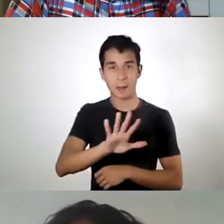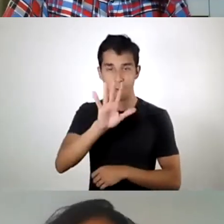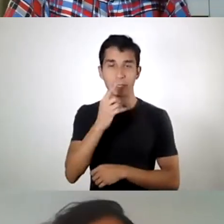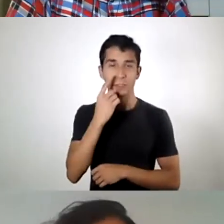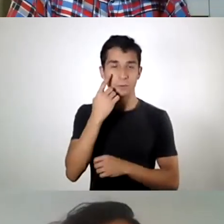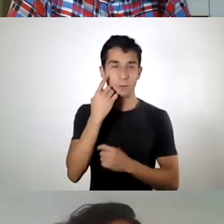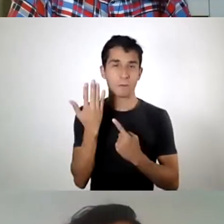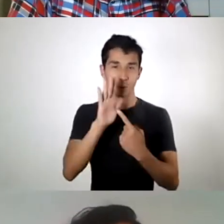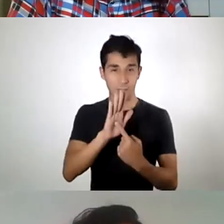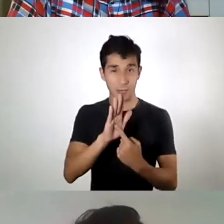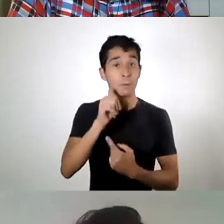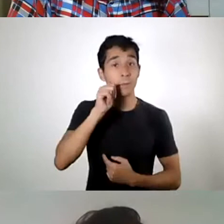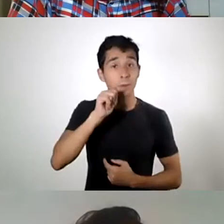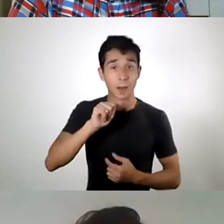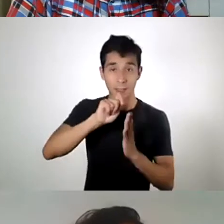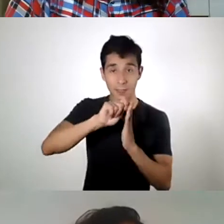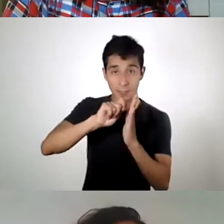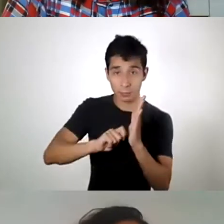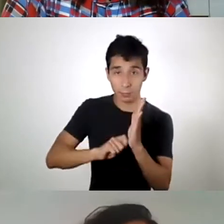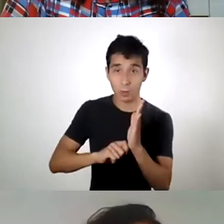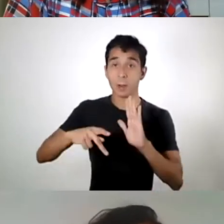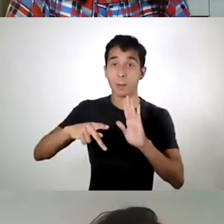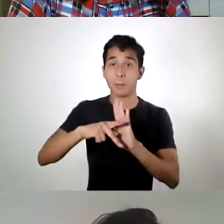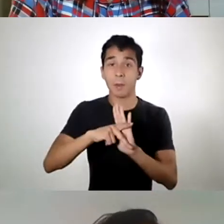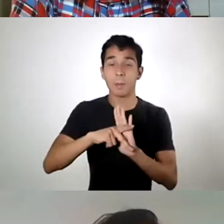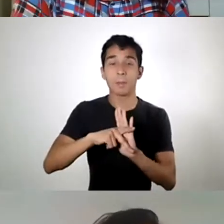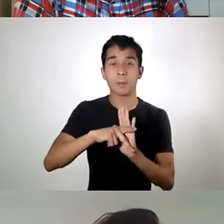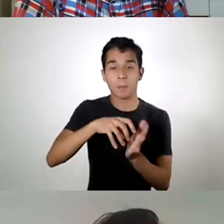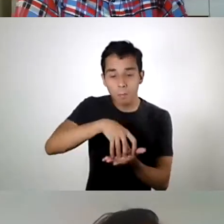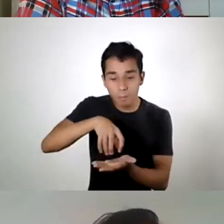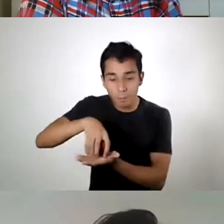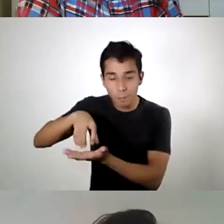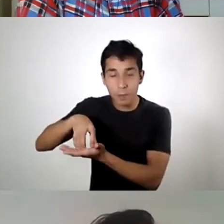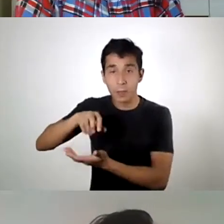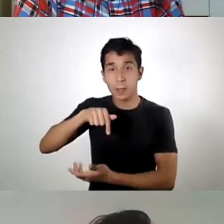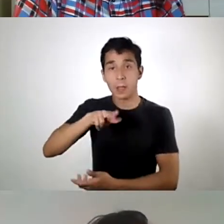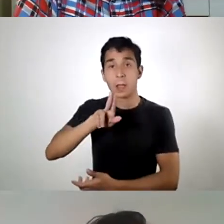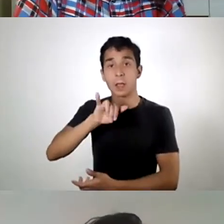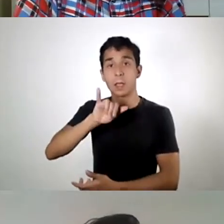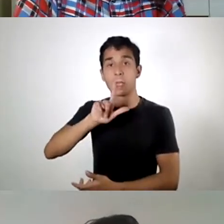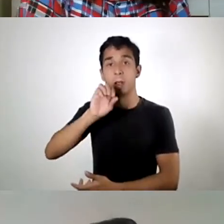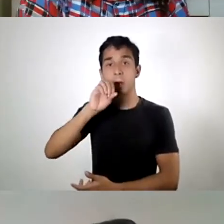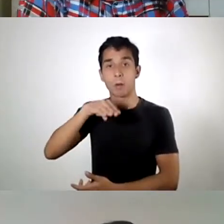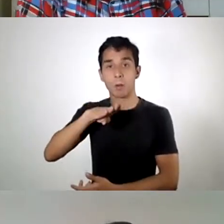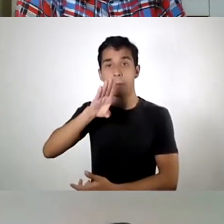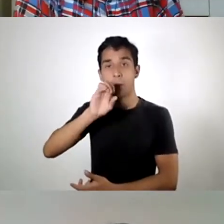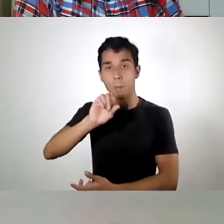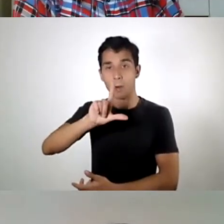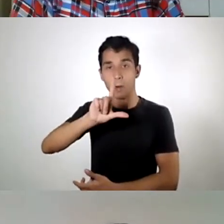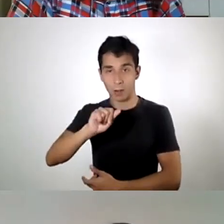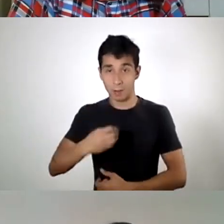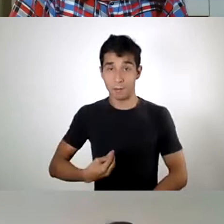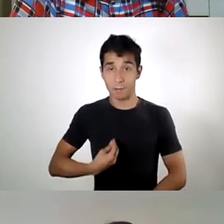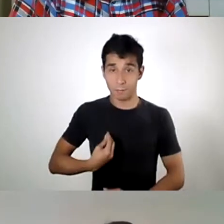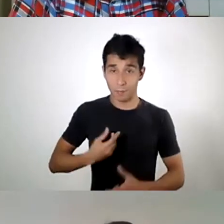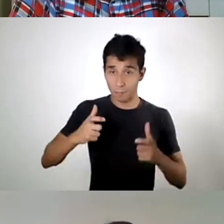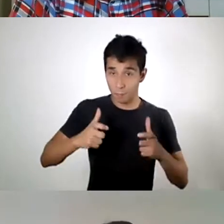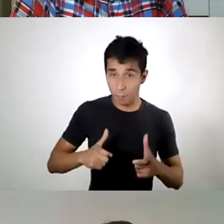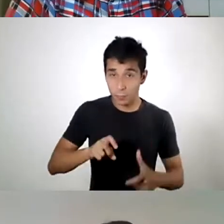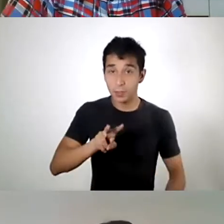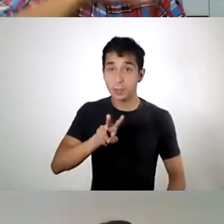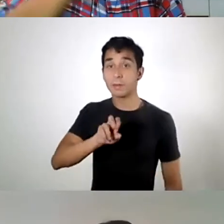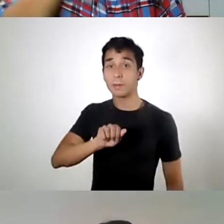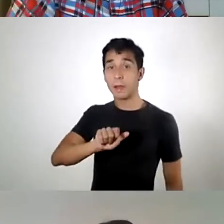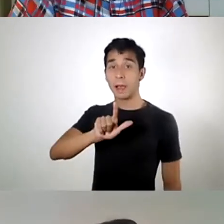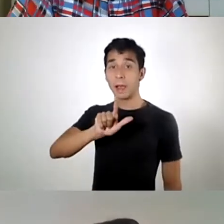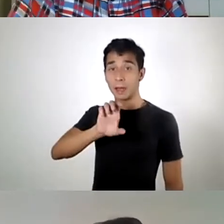Ribeira, que a gente tem muita honra hoje de fazer essa atividade com essas autoras e muito feliz com o convite do